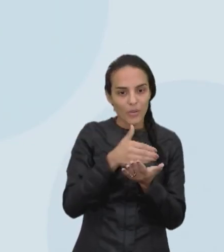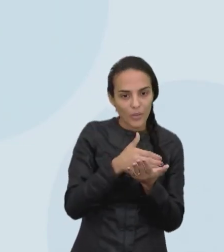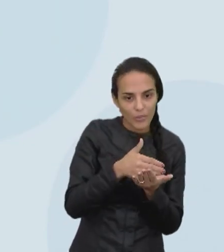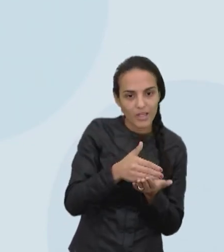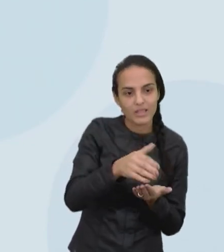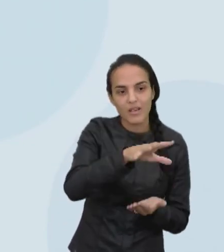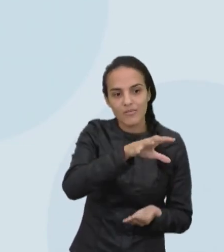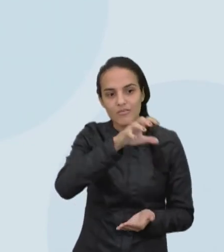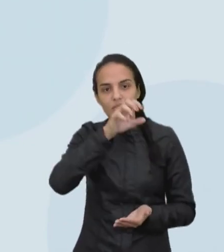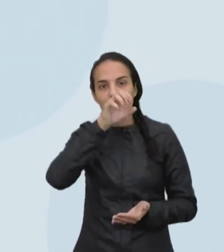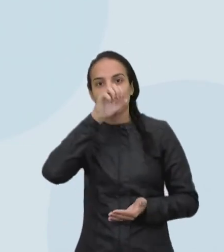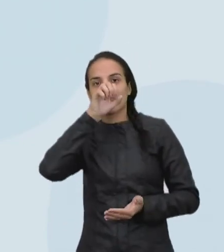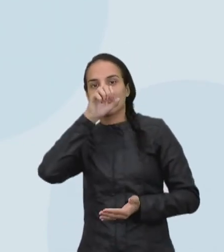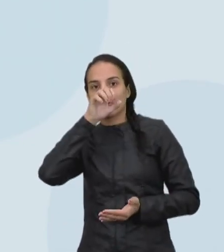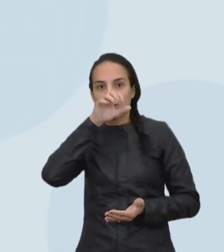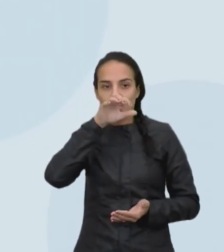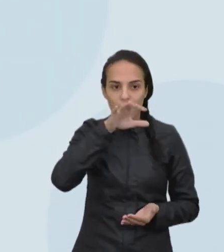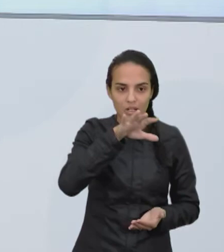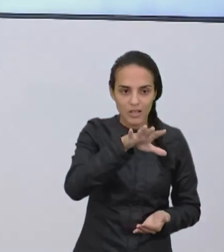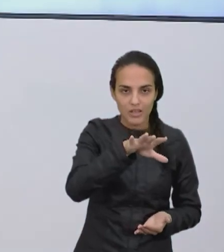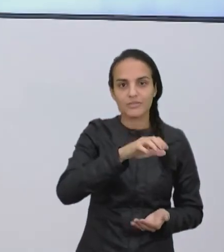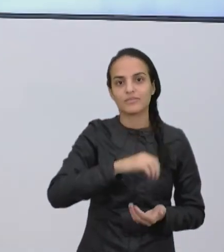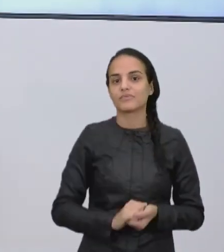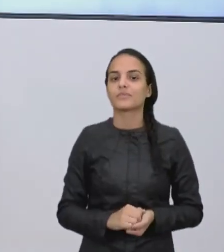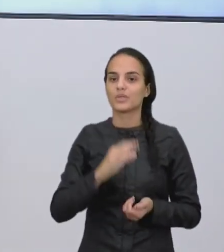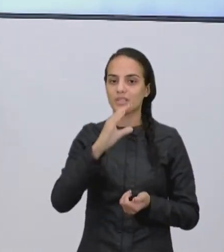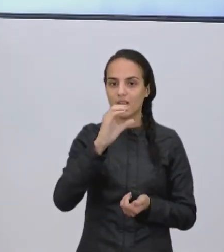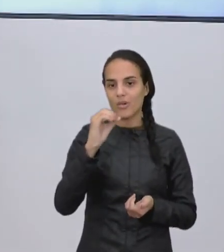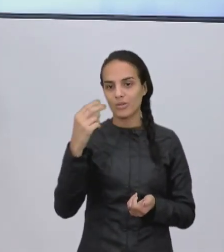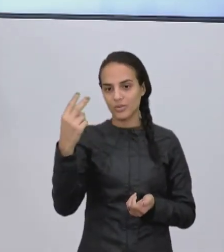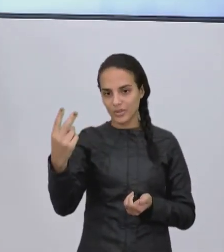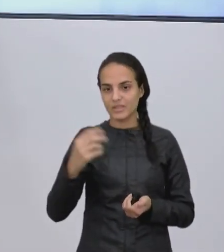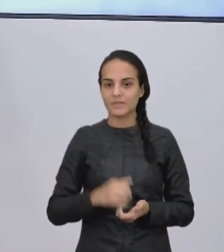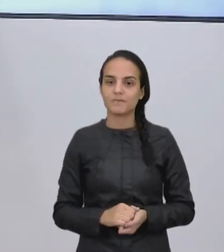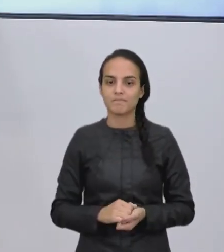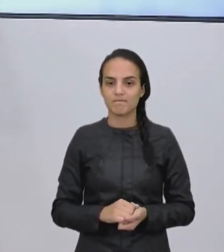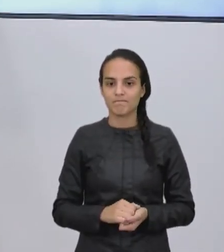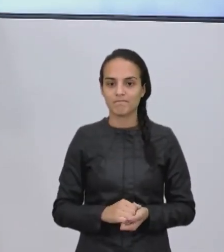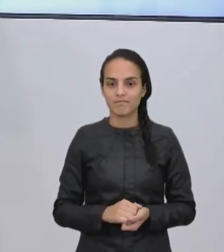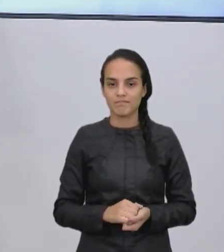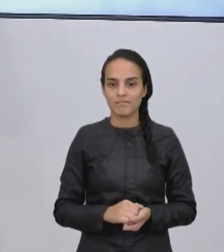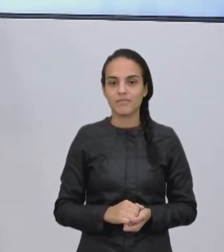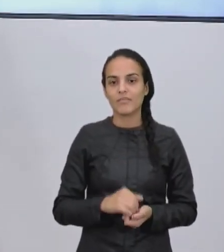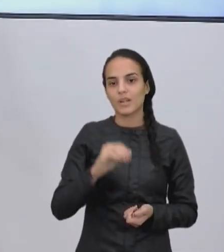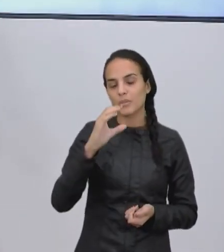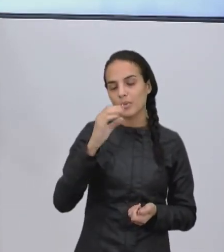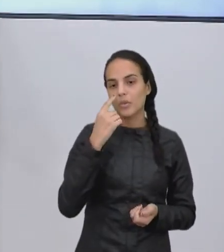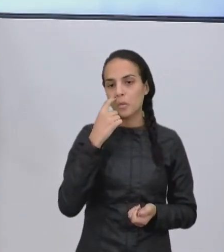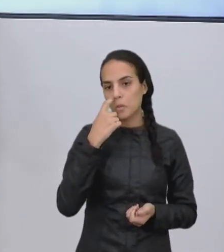os carboidratos e devolve esse CO2. Os carboidratos normalmente são formados por carbono,